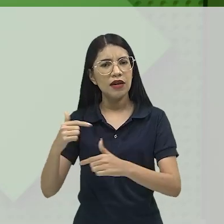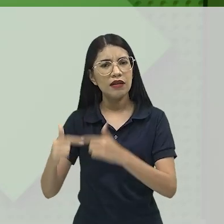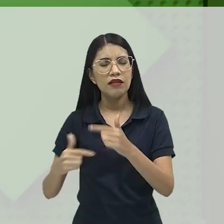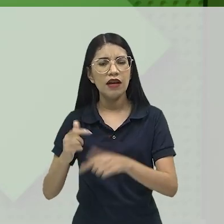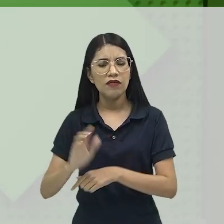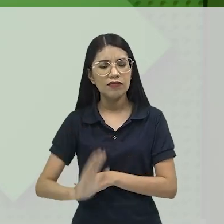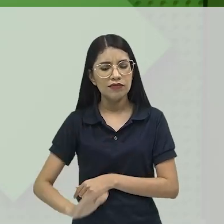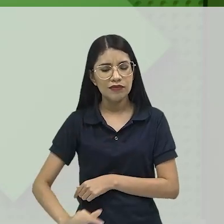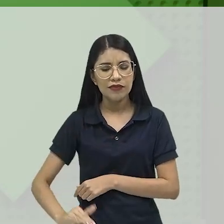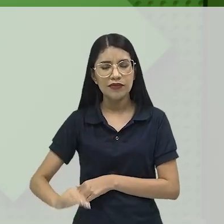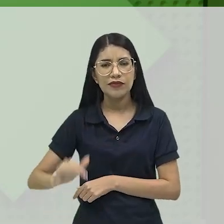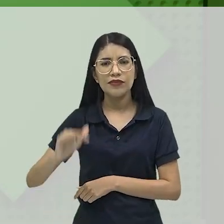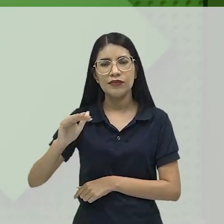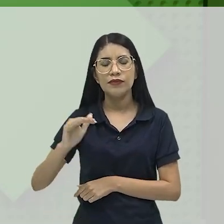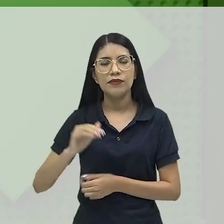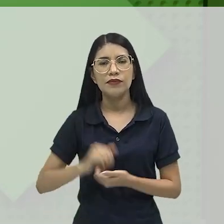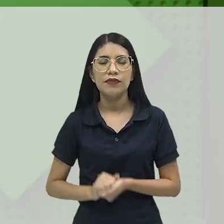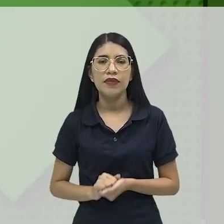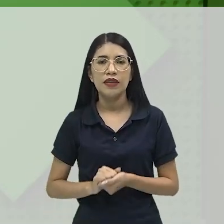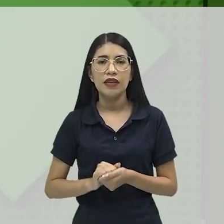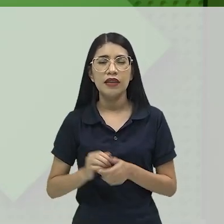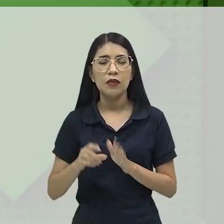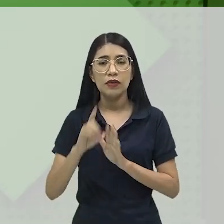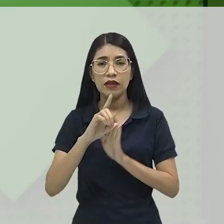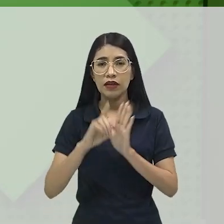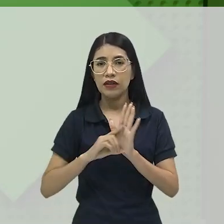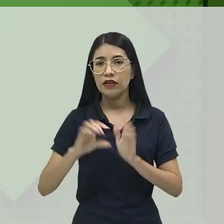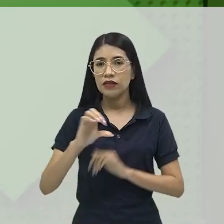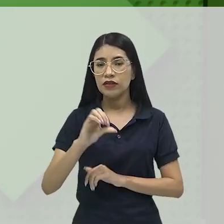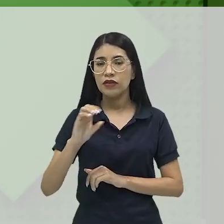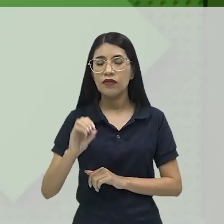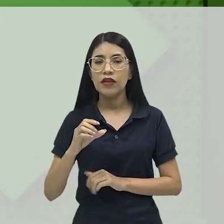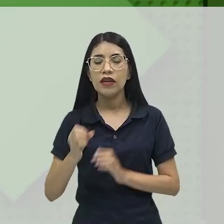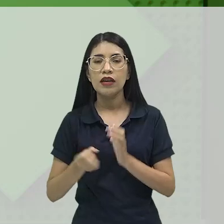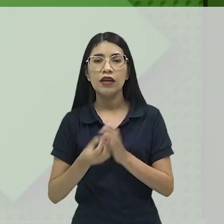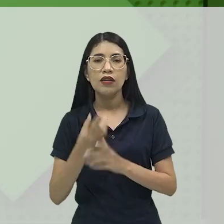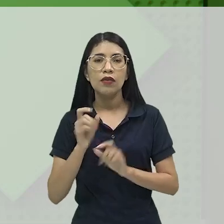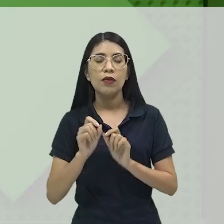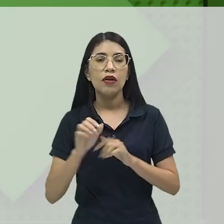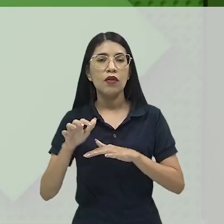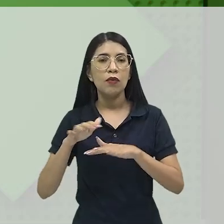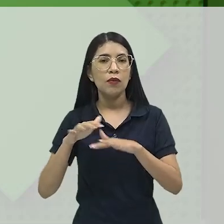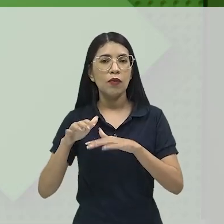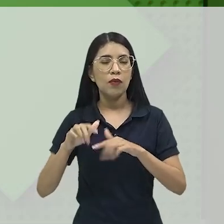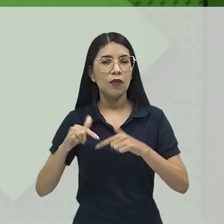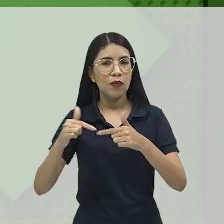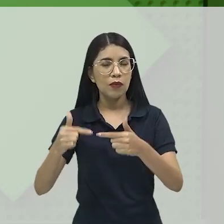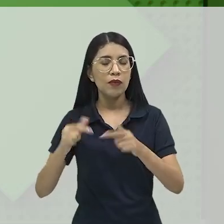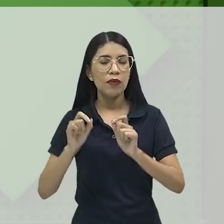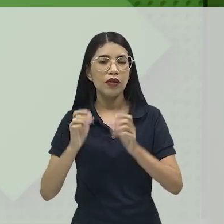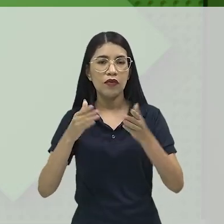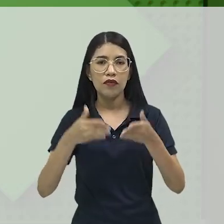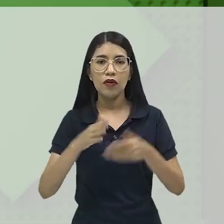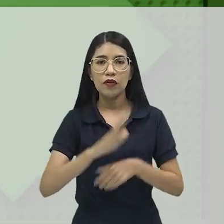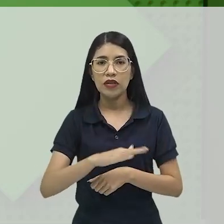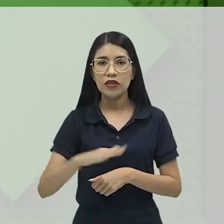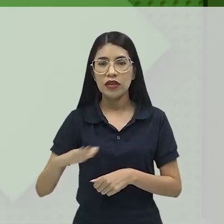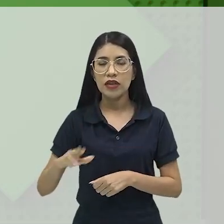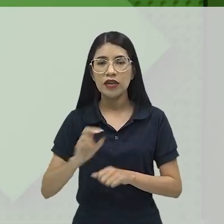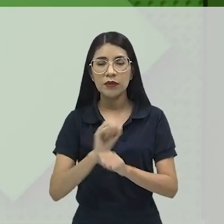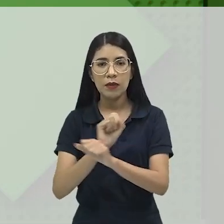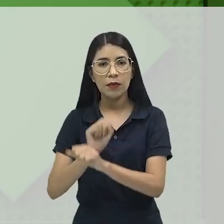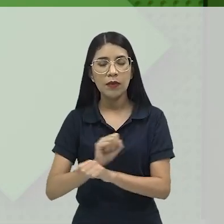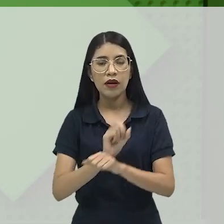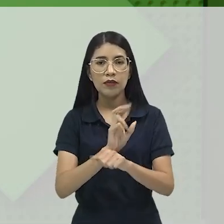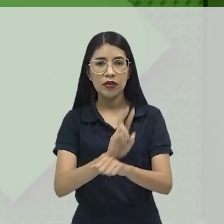desde muito jovem. E aí lá na década de 90 começou a surgir ali movimentos em prol às crianças, em prol à